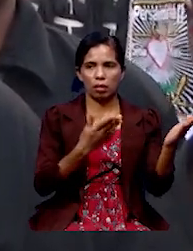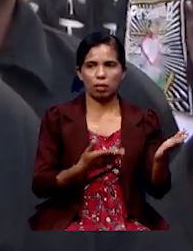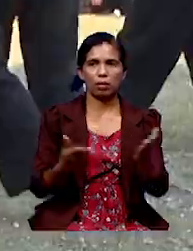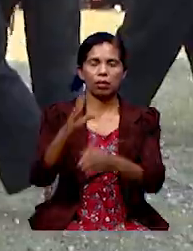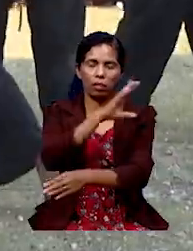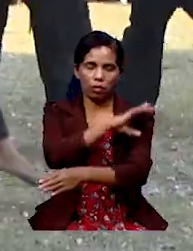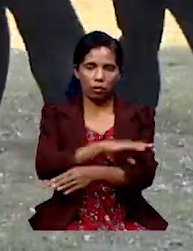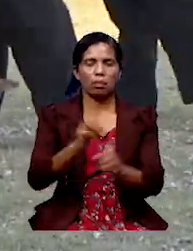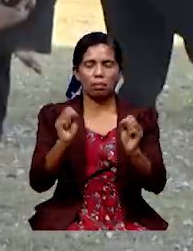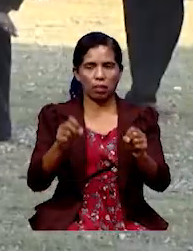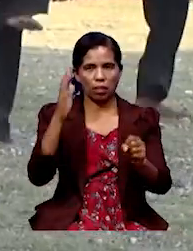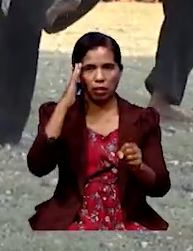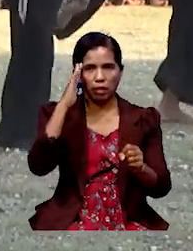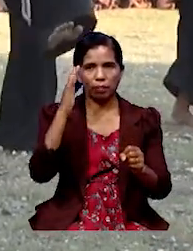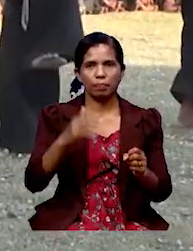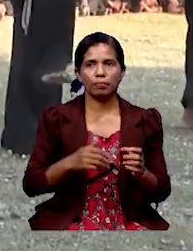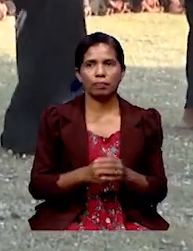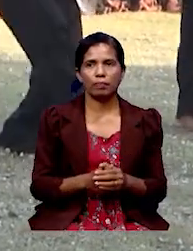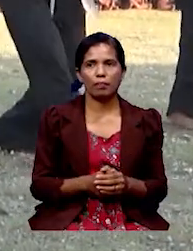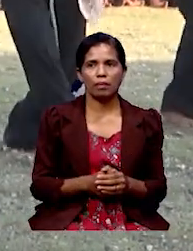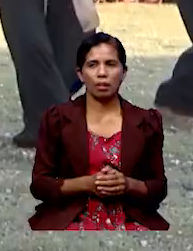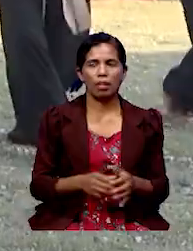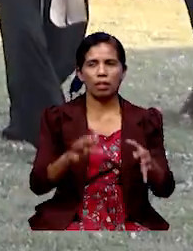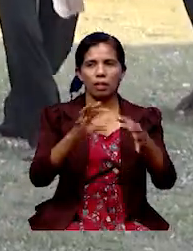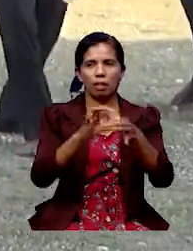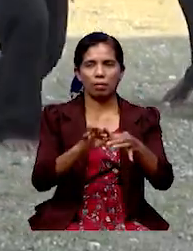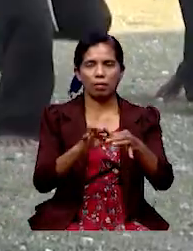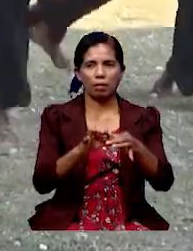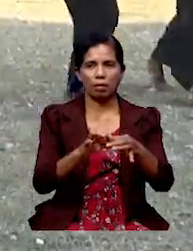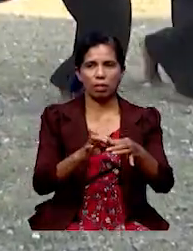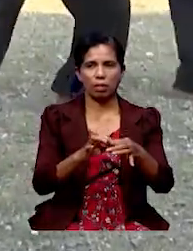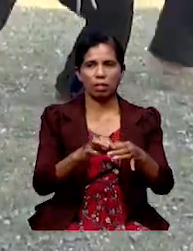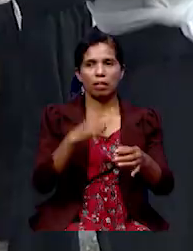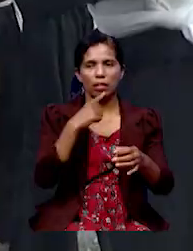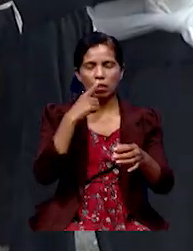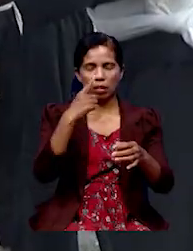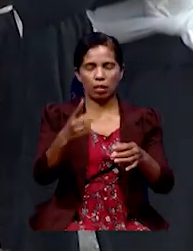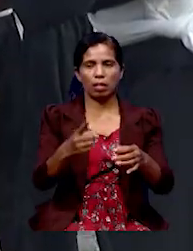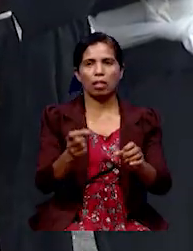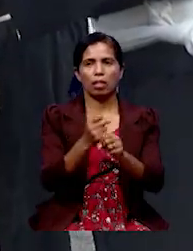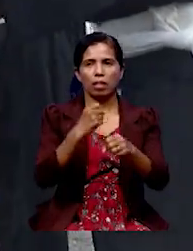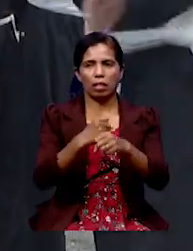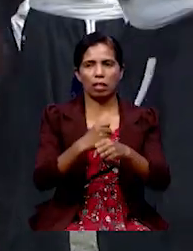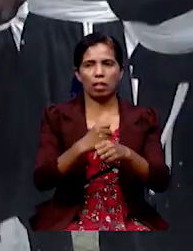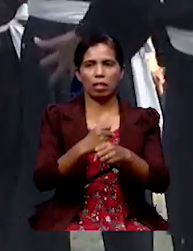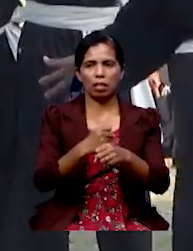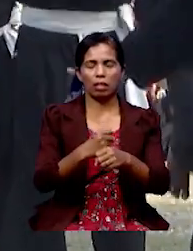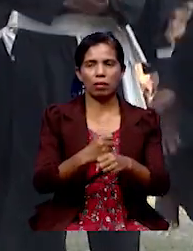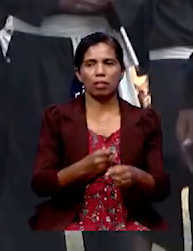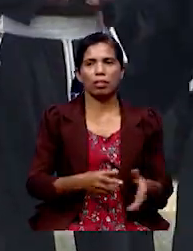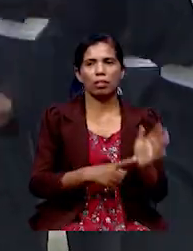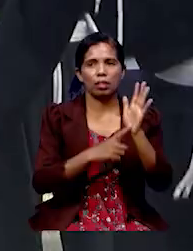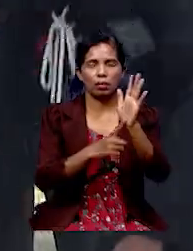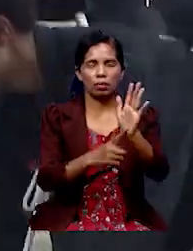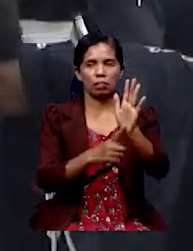semua. Iya bibang ne membru PSAT warga no calon warga sira halomos atrasang ho di anima autoridad